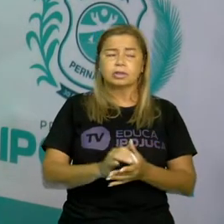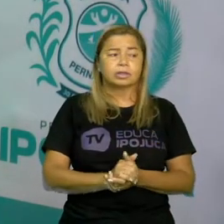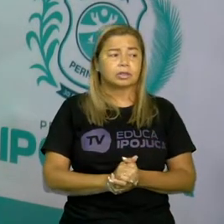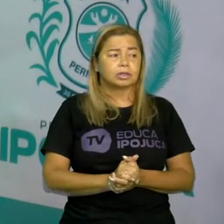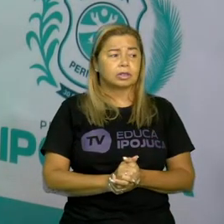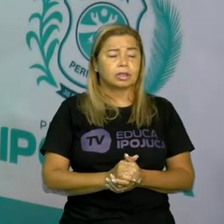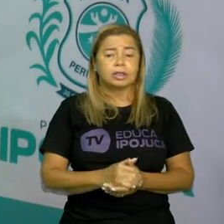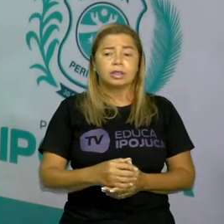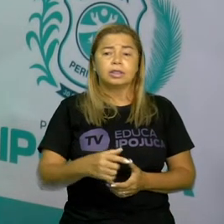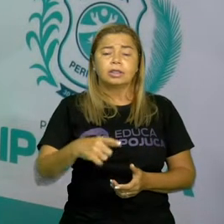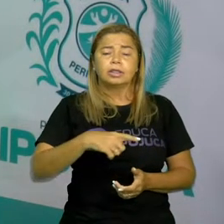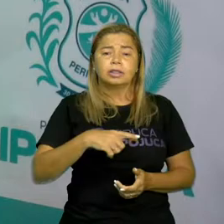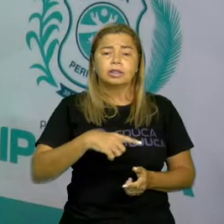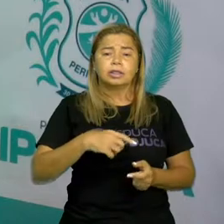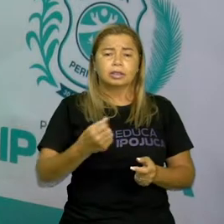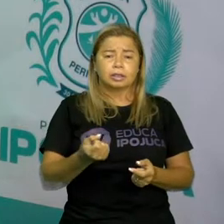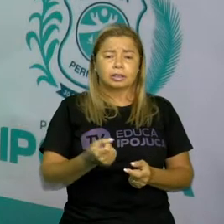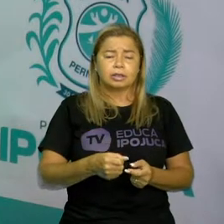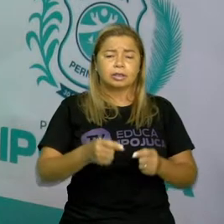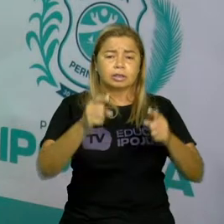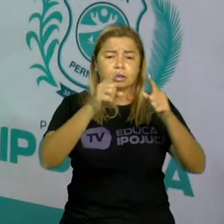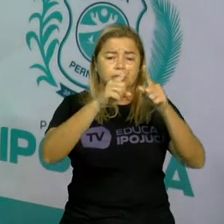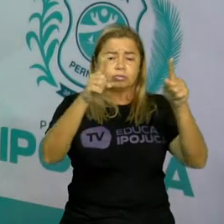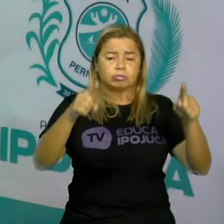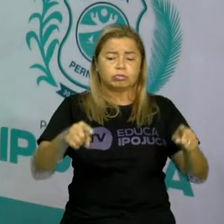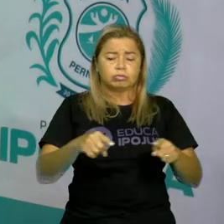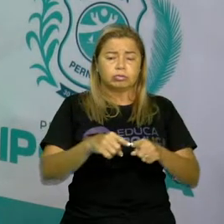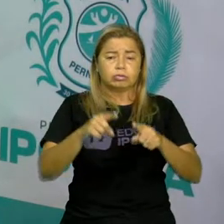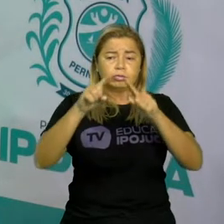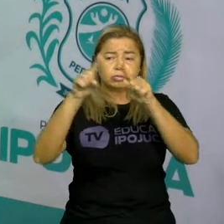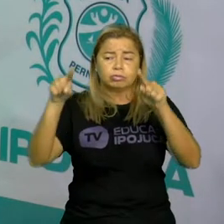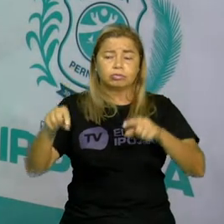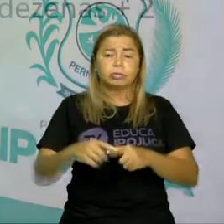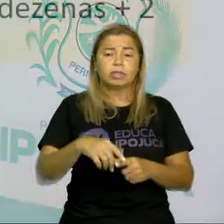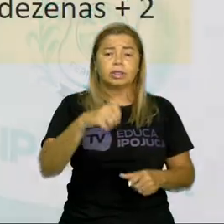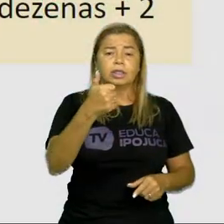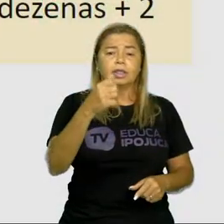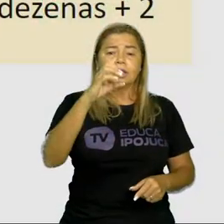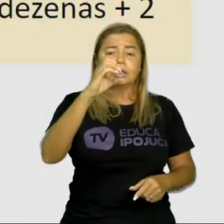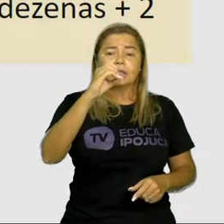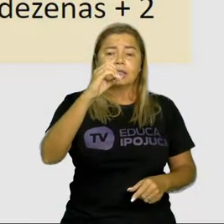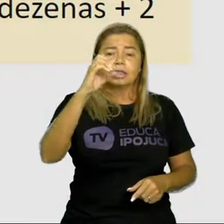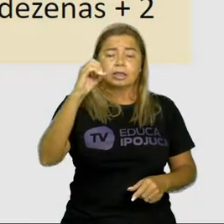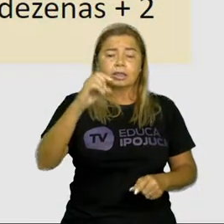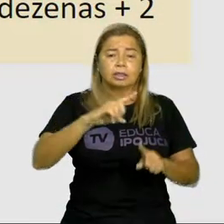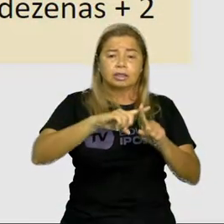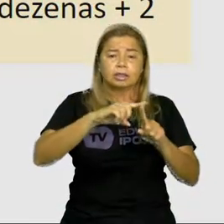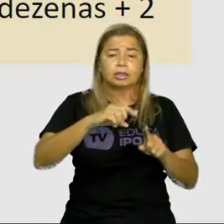placa, duas placas, três placas. 100, 200, 300.